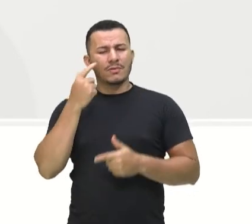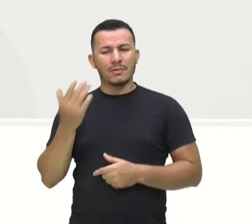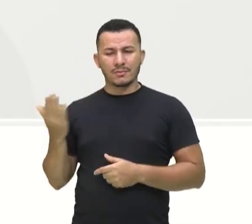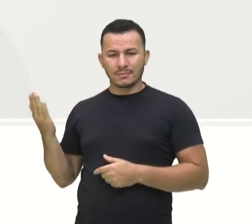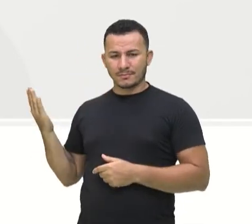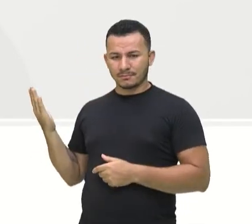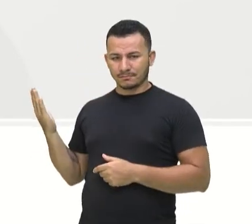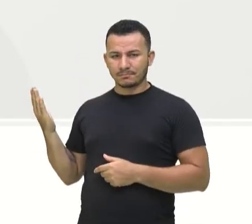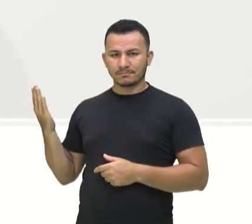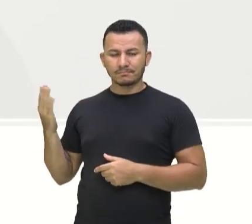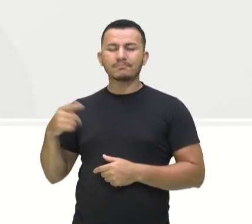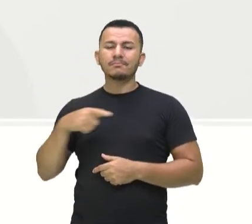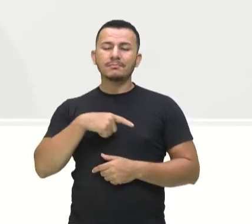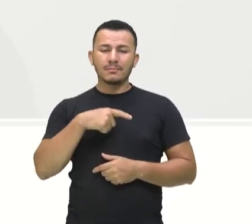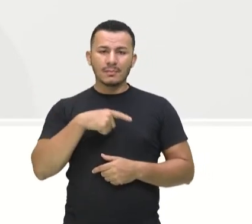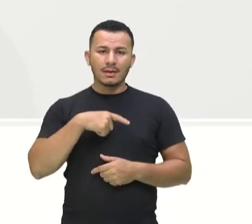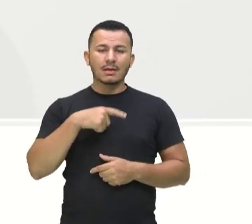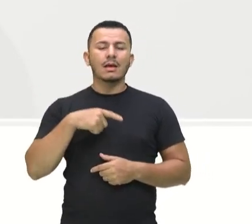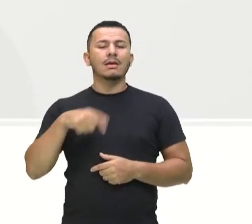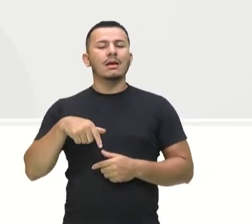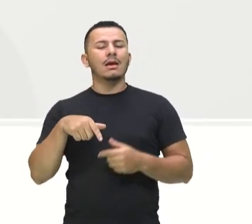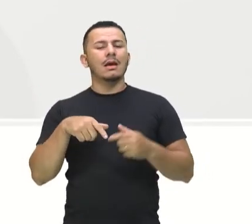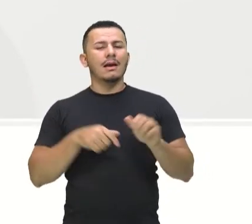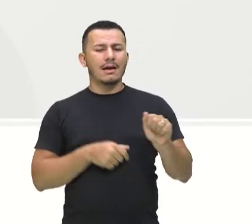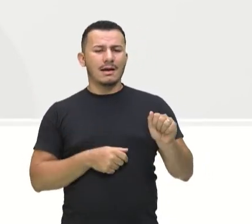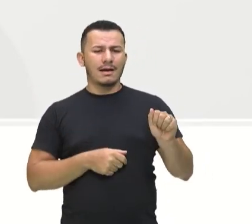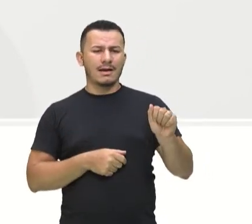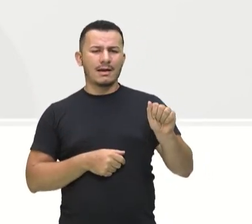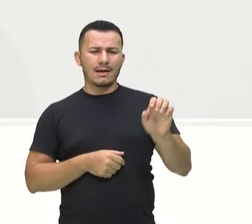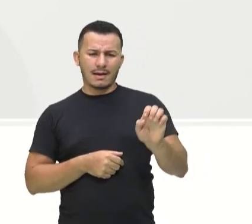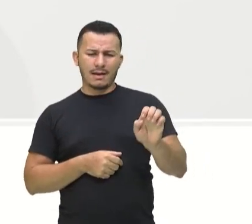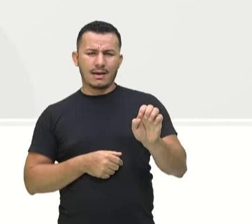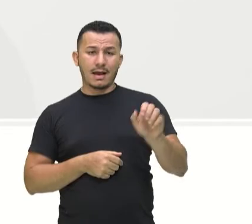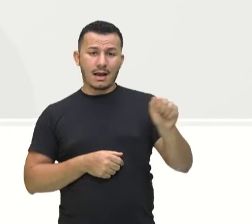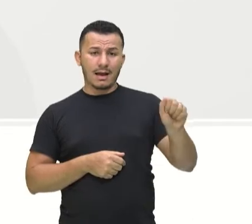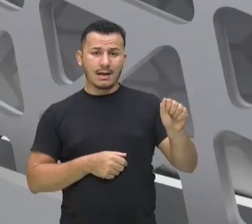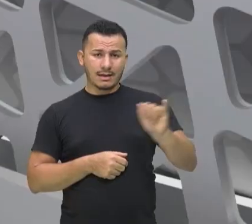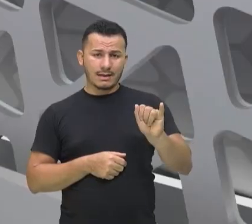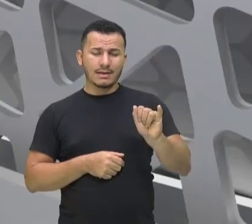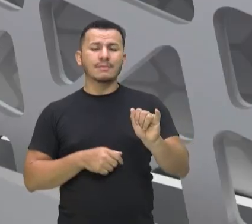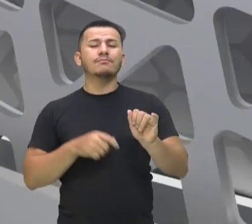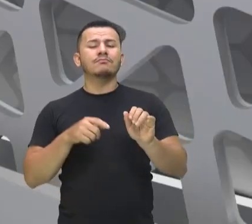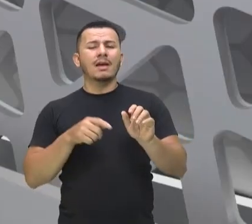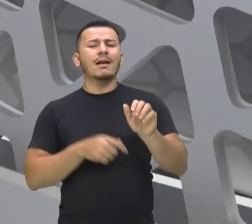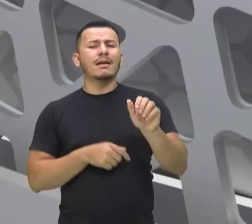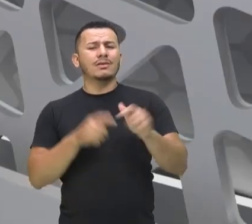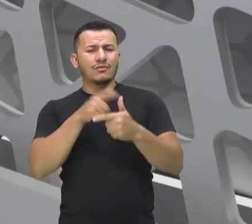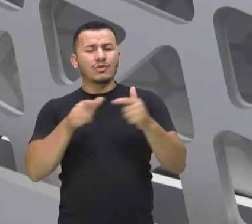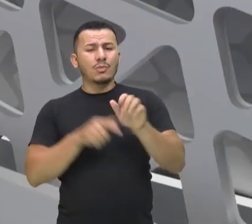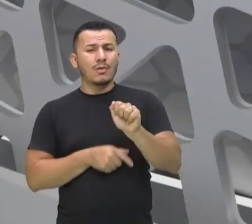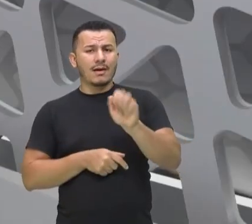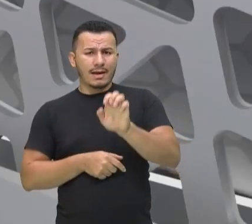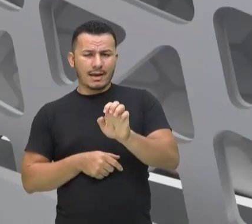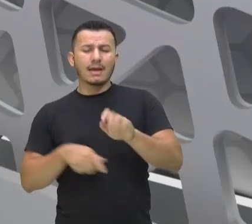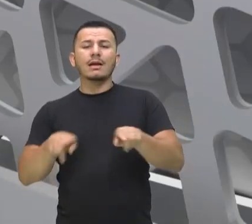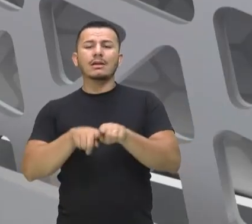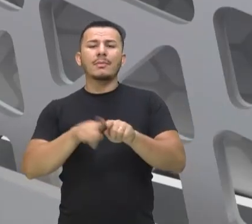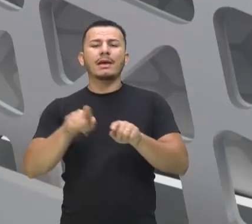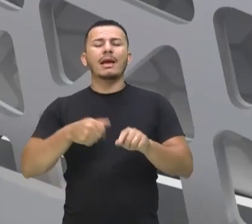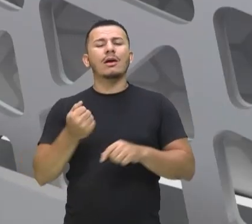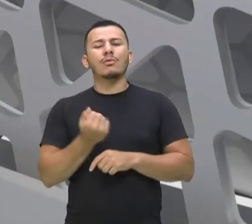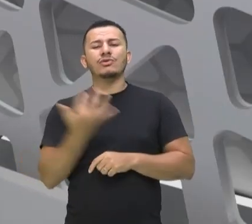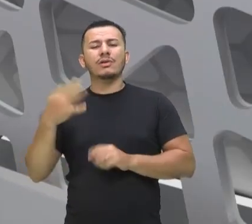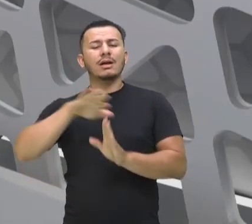ângulo. Ângulo externo é igual a divisão do 360 graus, que é o total da circunferência, né? Dividido aí